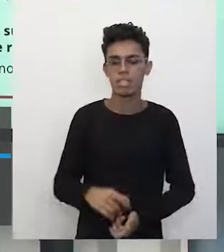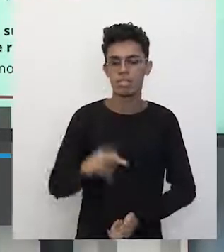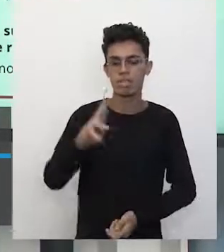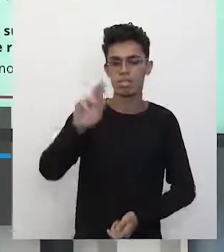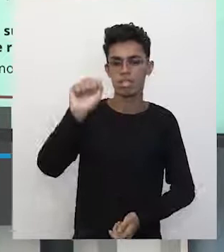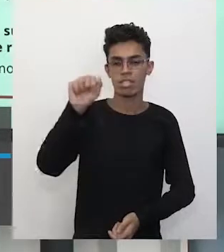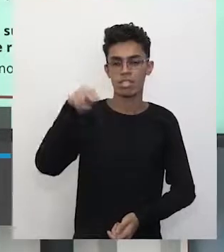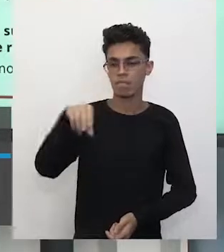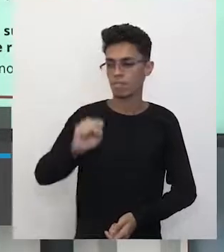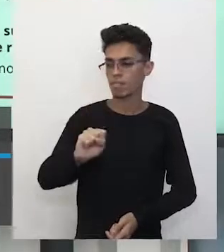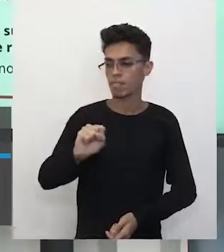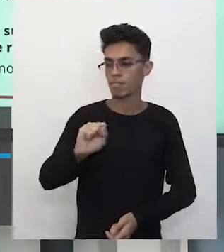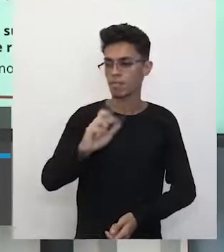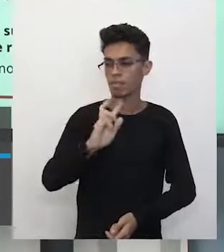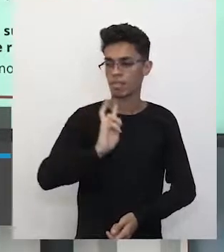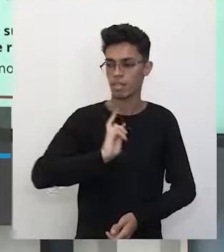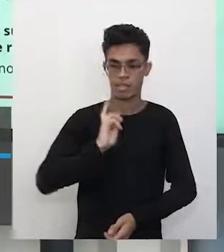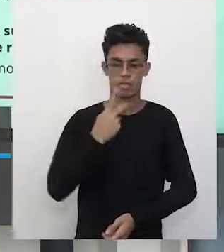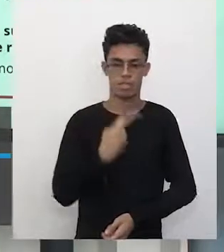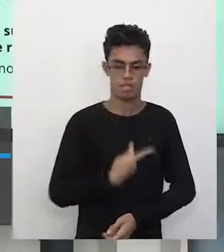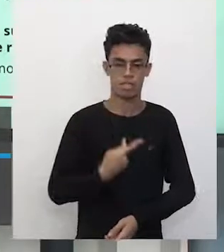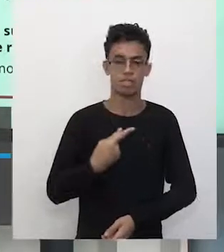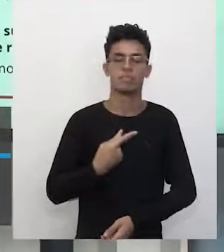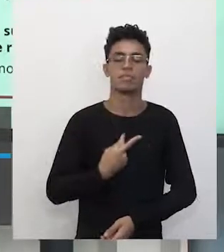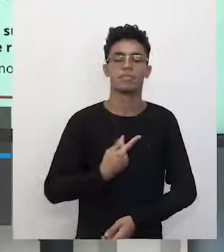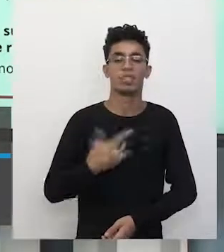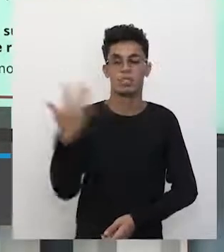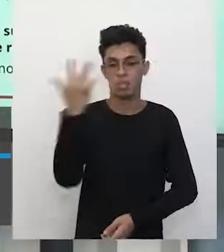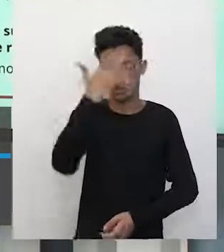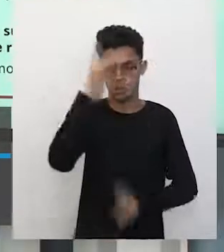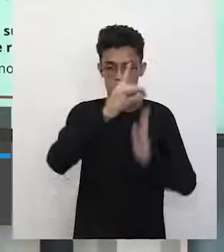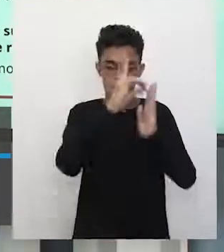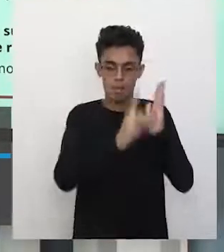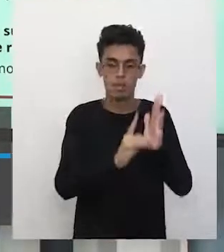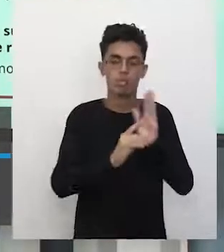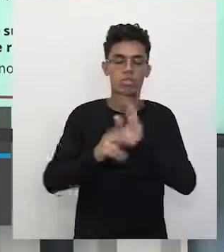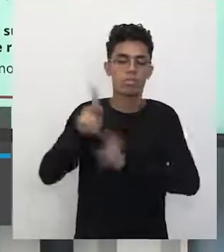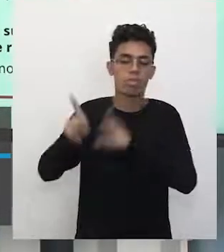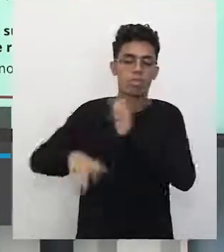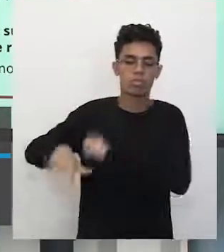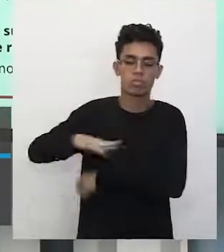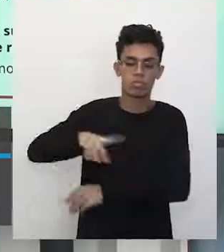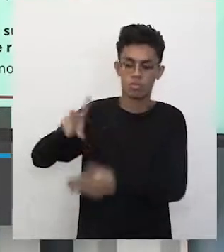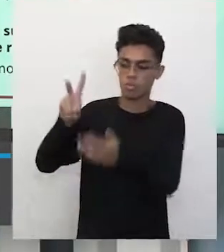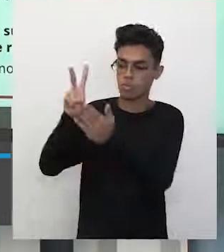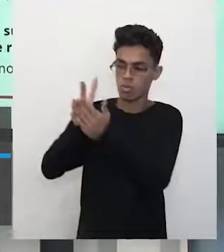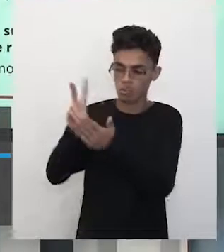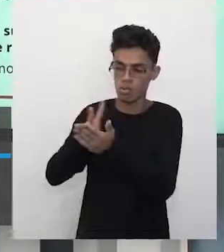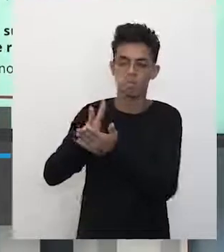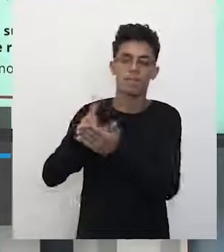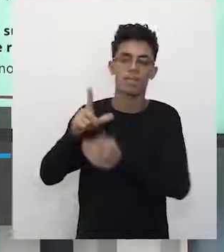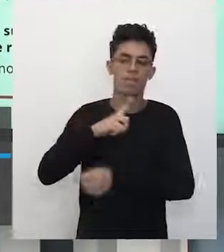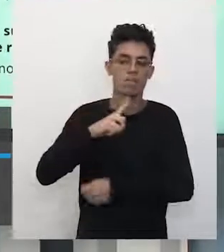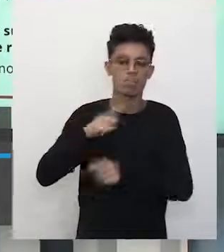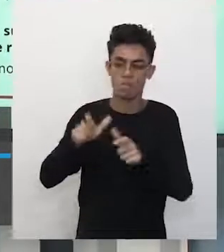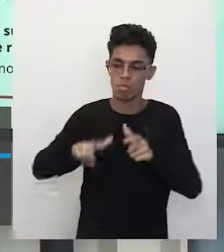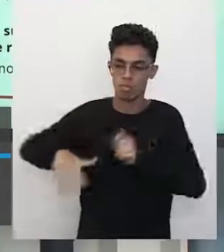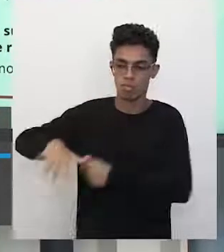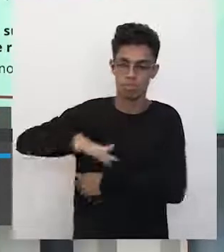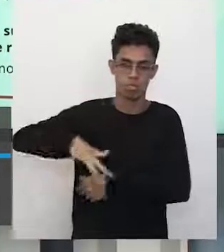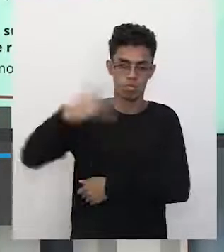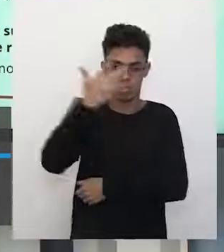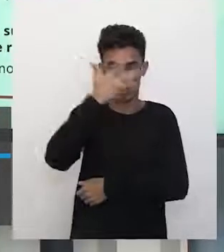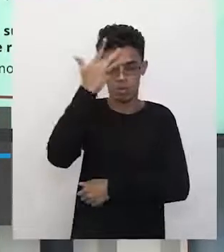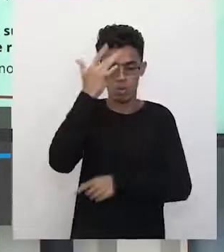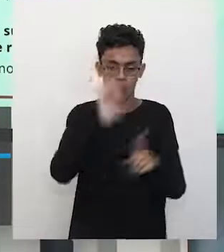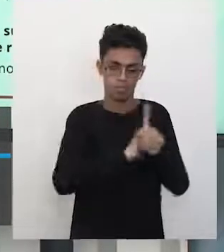os deficientes físicos, né? Então, os indígenas, são muitos grupos, né, de pessoas dentro da